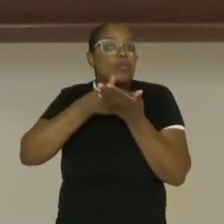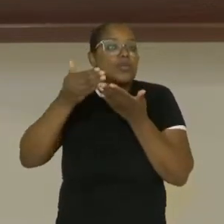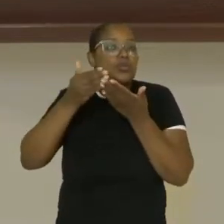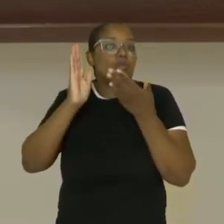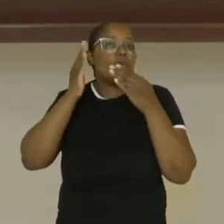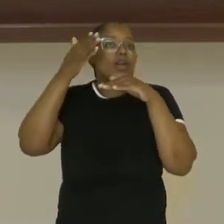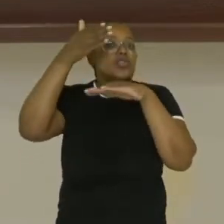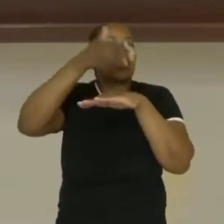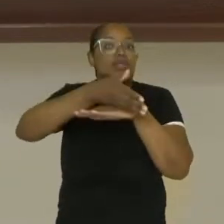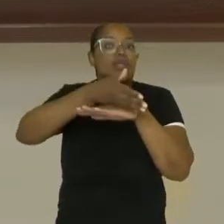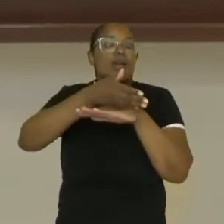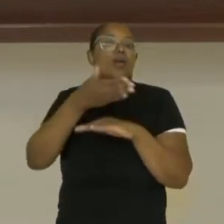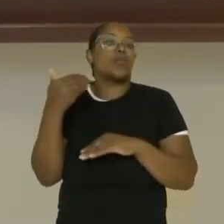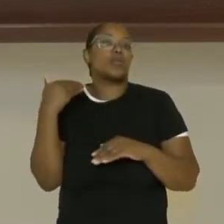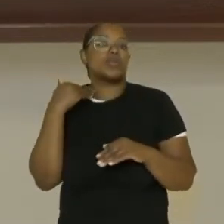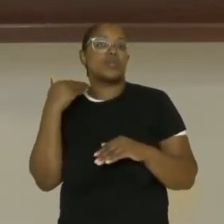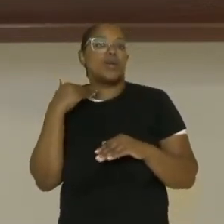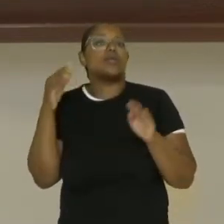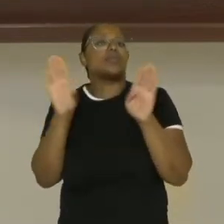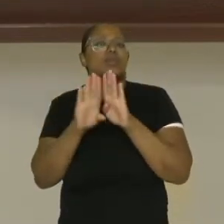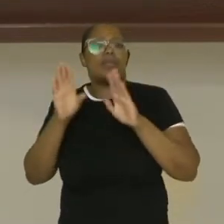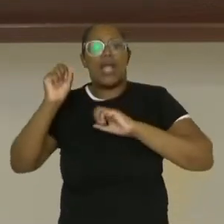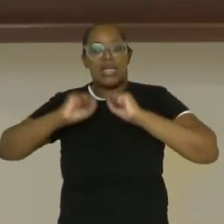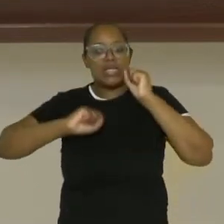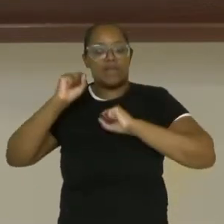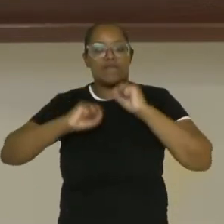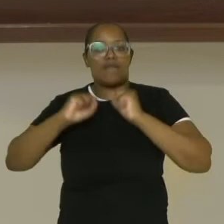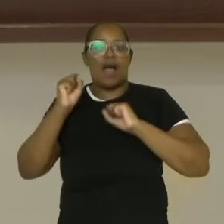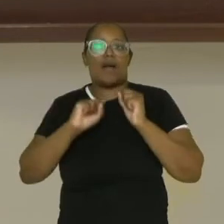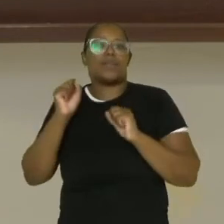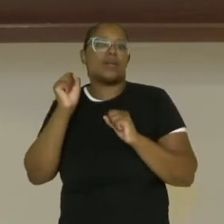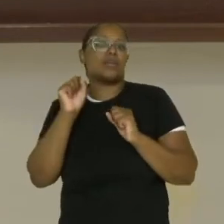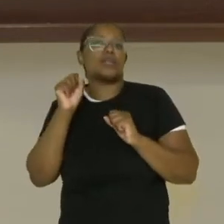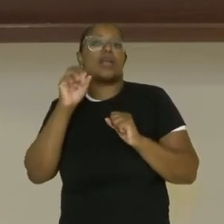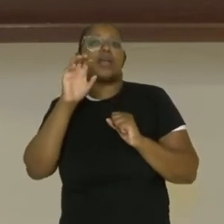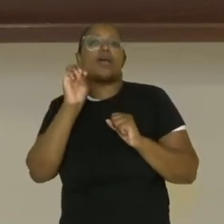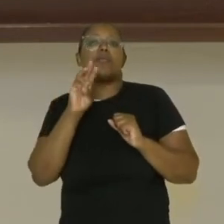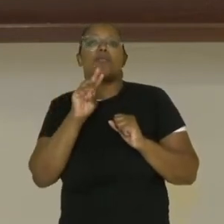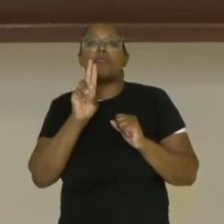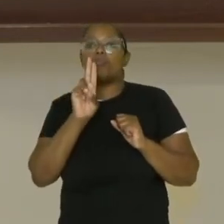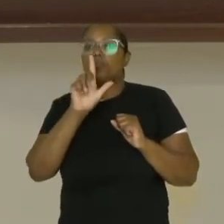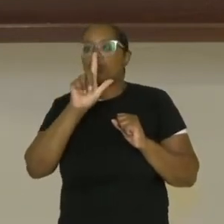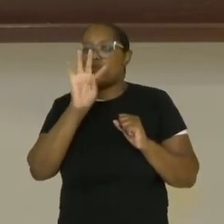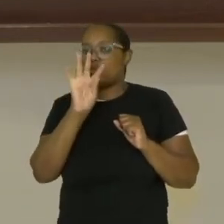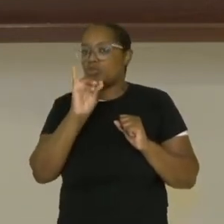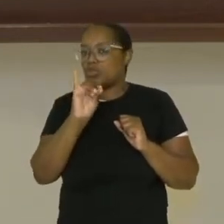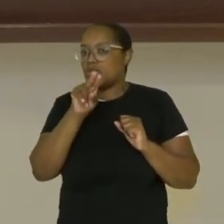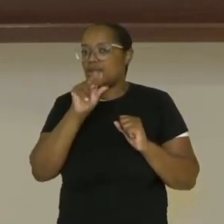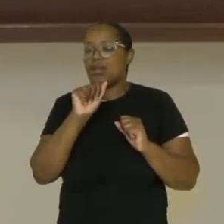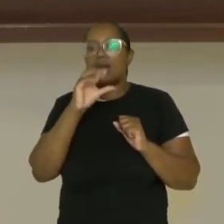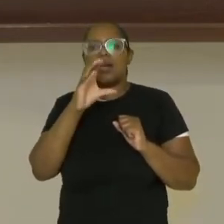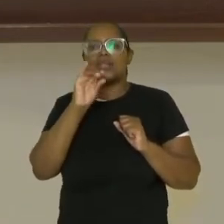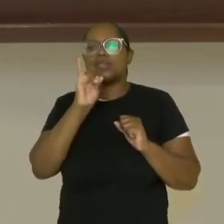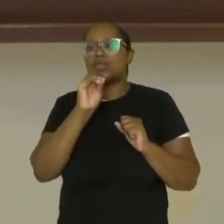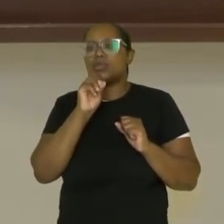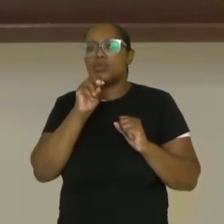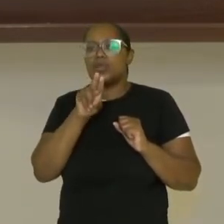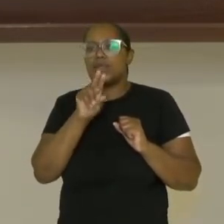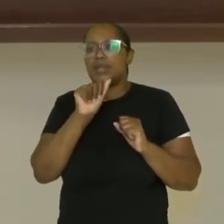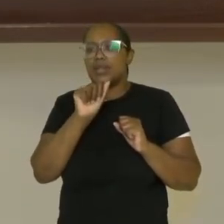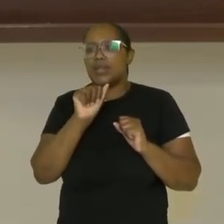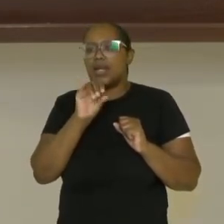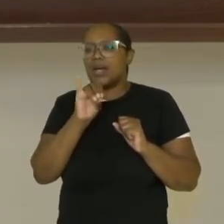mundial, além da inserção das multinacionais que se estabelecem em todo o planeta, fazendo com que haja um giro de